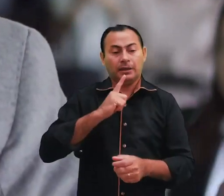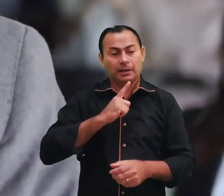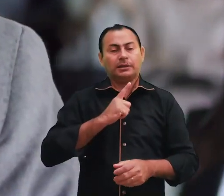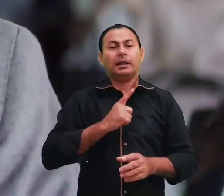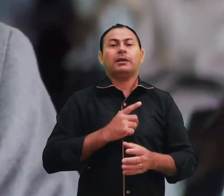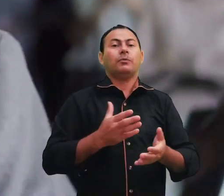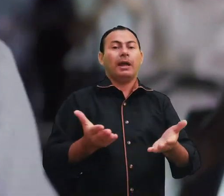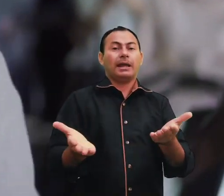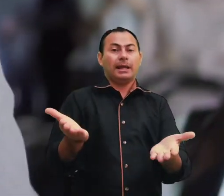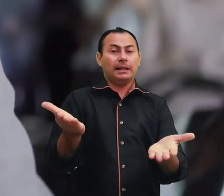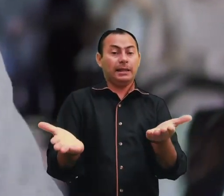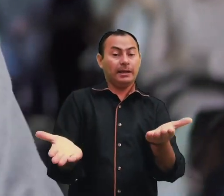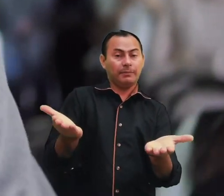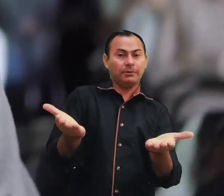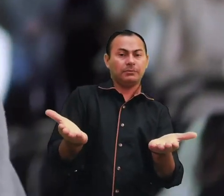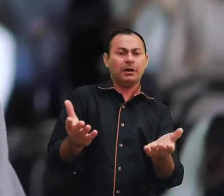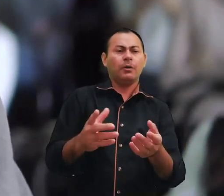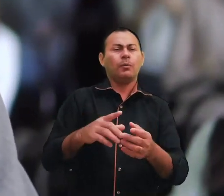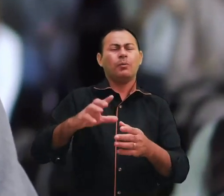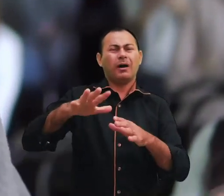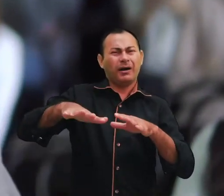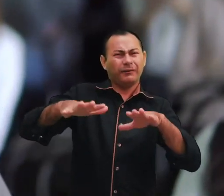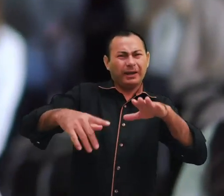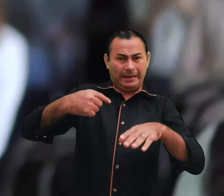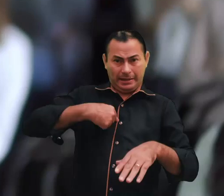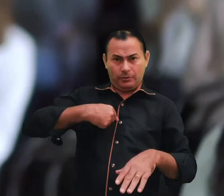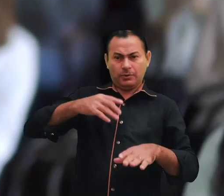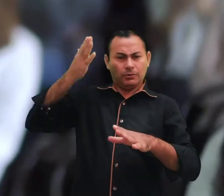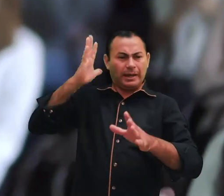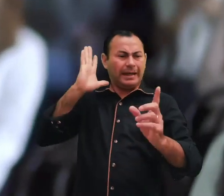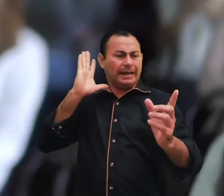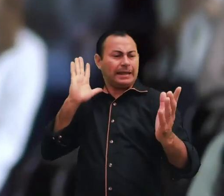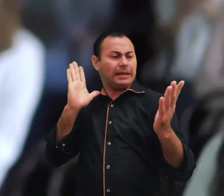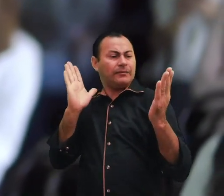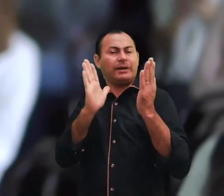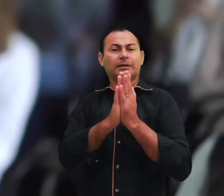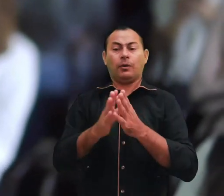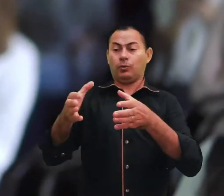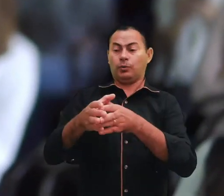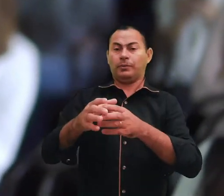que haver um equilíbrio. Uma vez eu tive que enfrentar um grupo inteiro de líderes